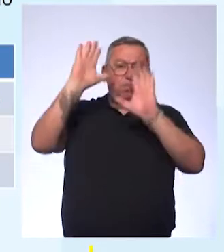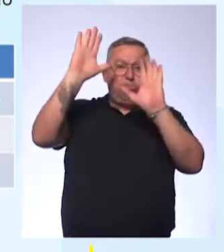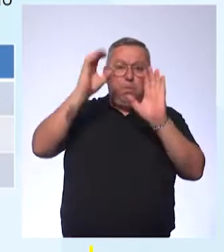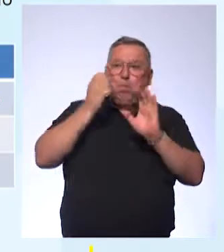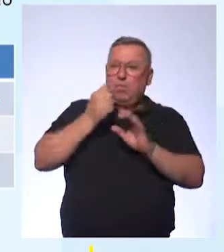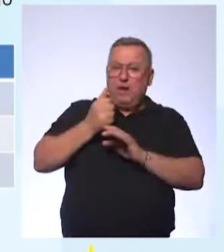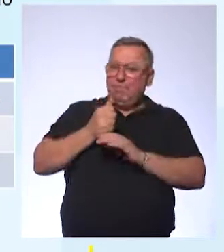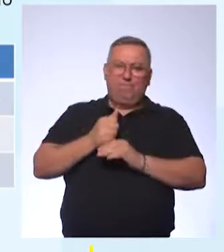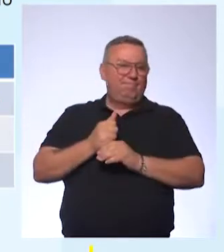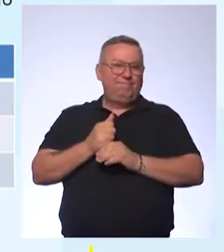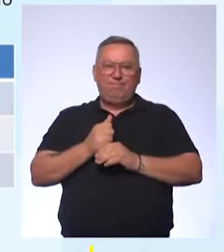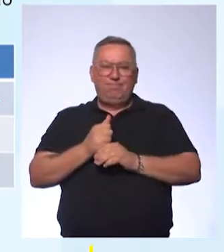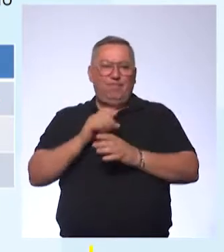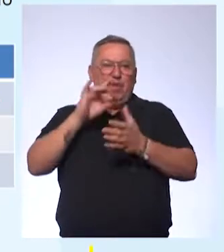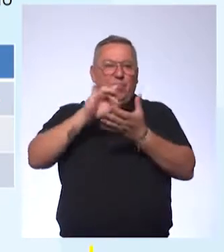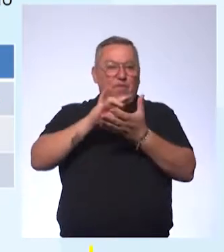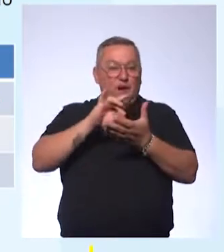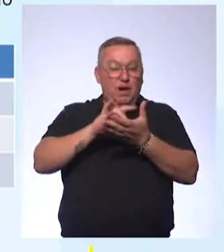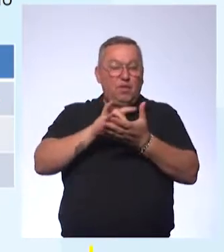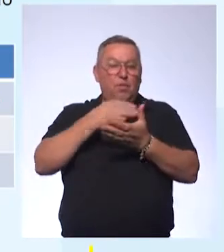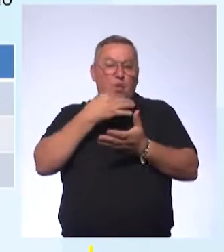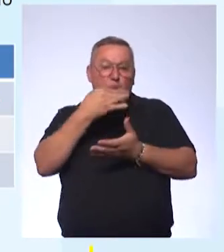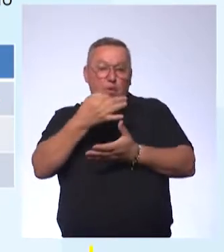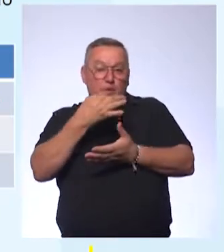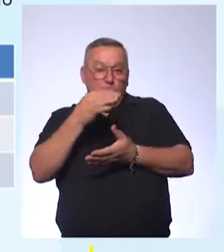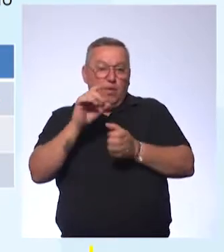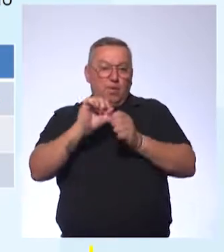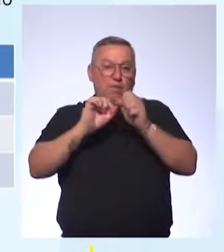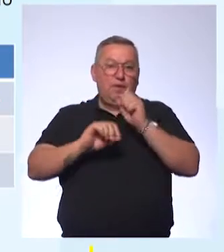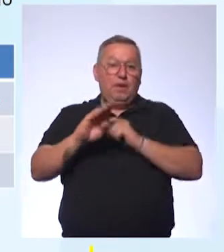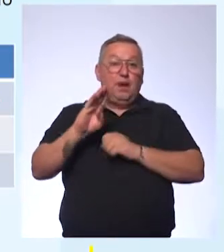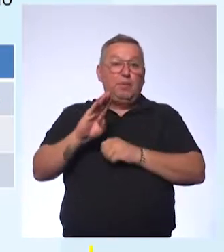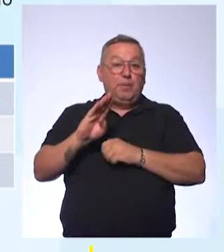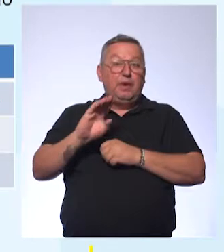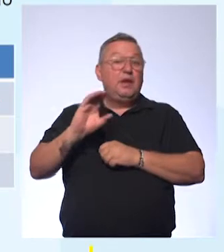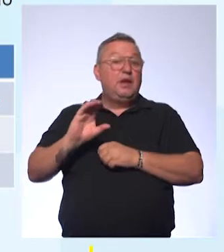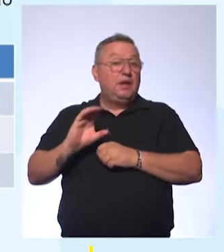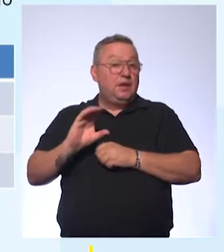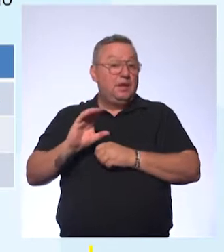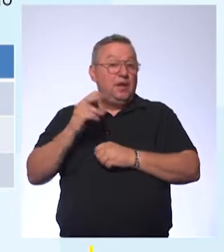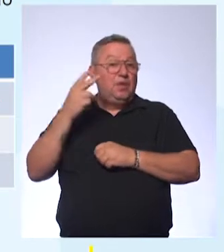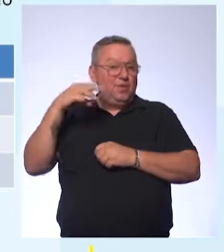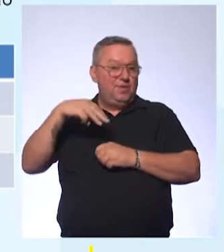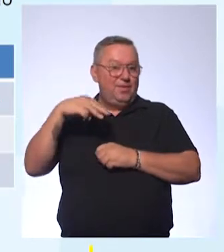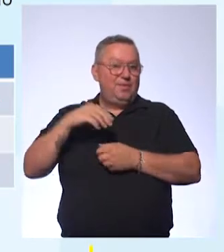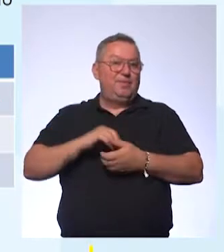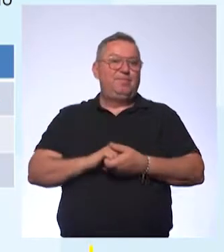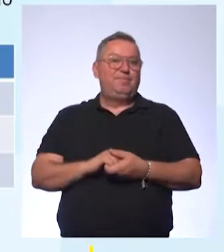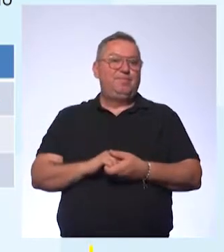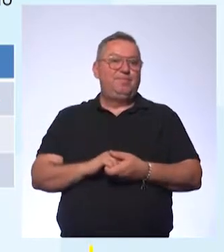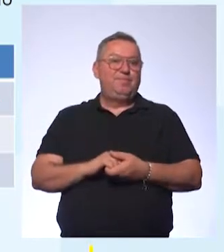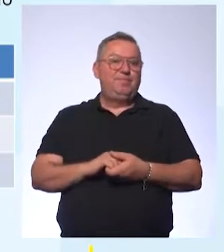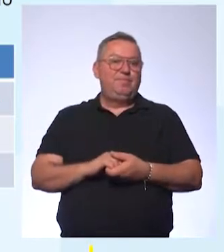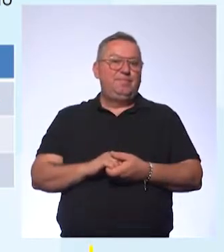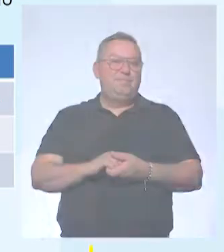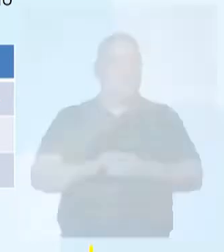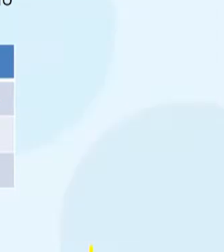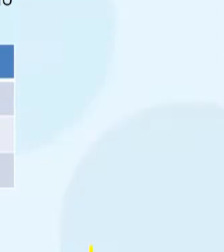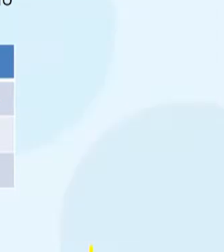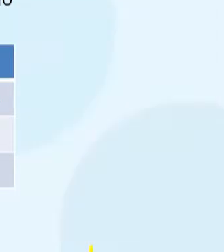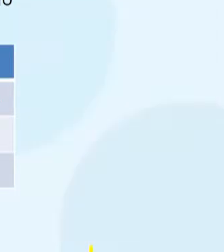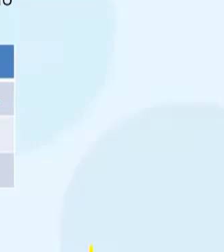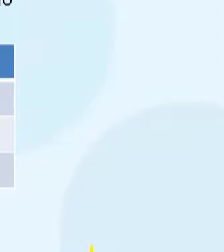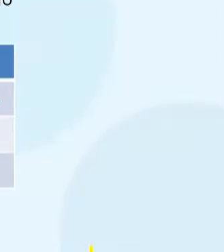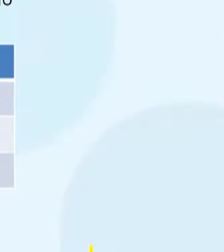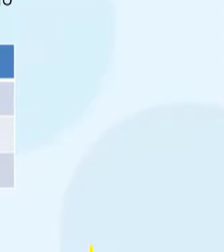Então, eu dividi aí fato e opinião. Agora, vocês vão fazer isso na B e na C. 2 minutinhos.